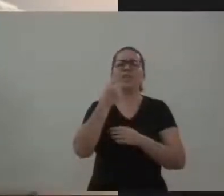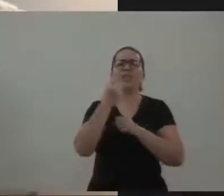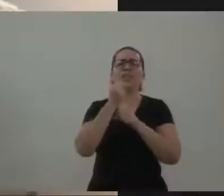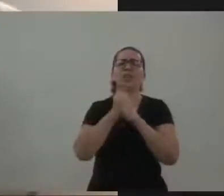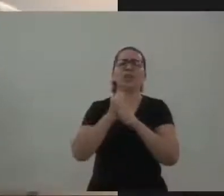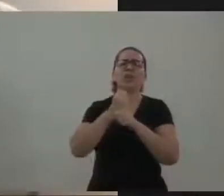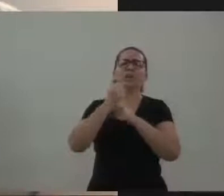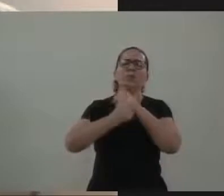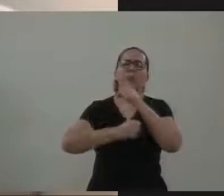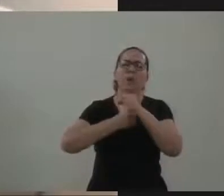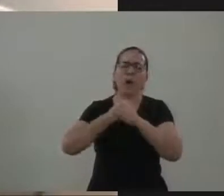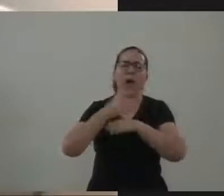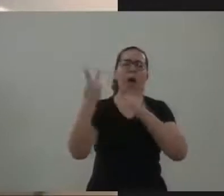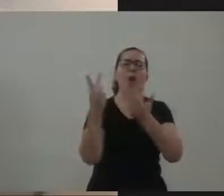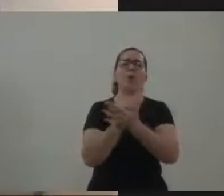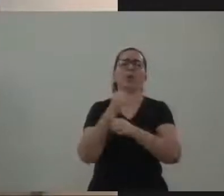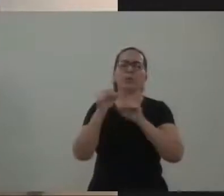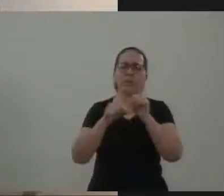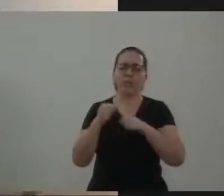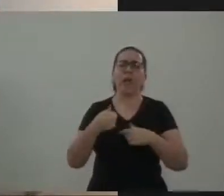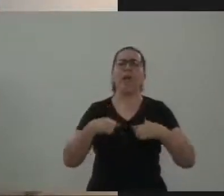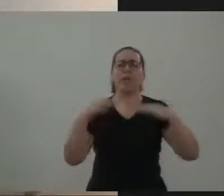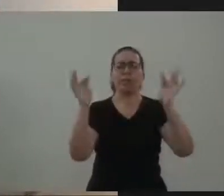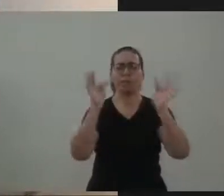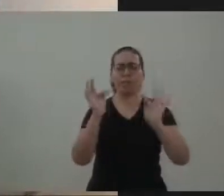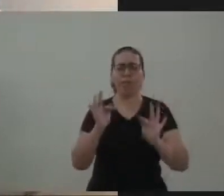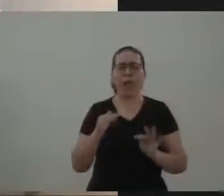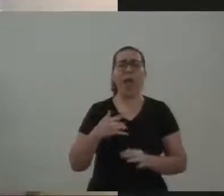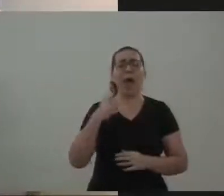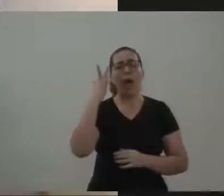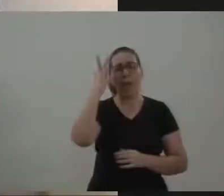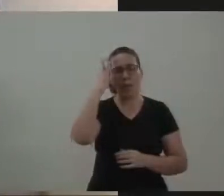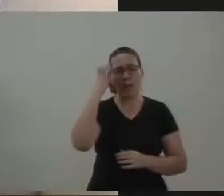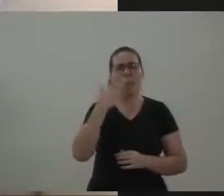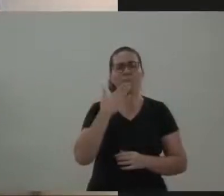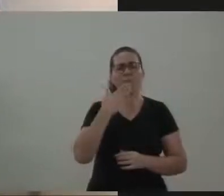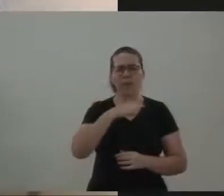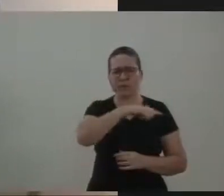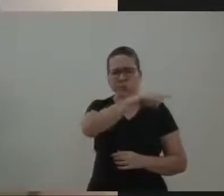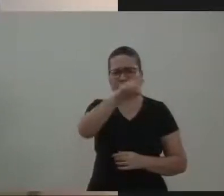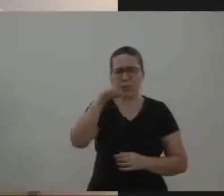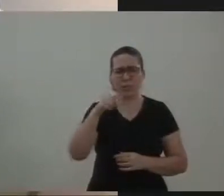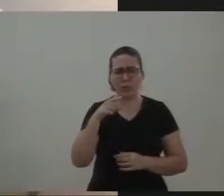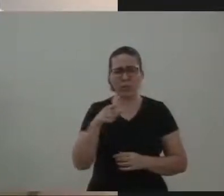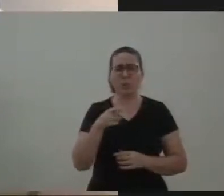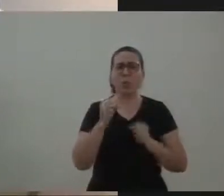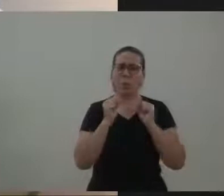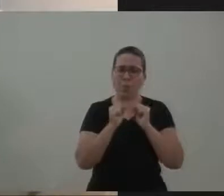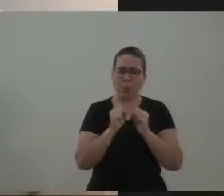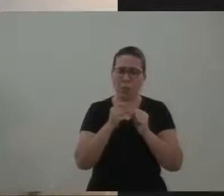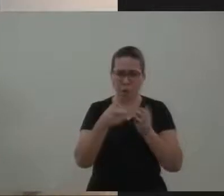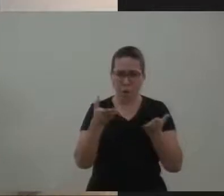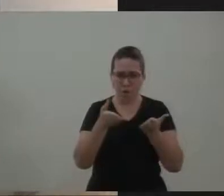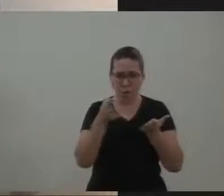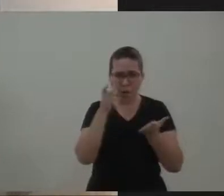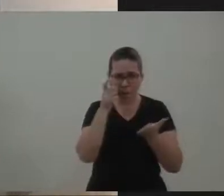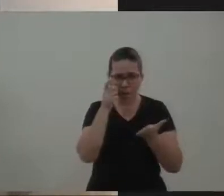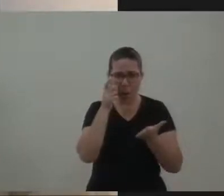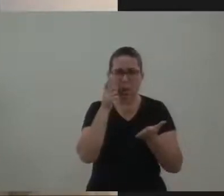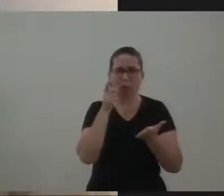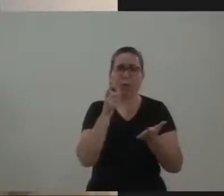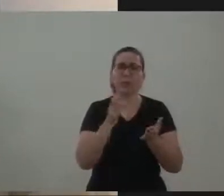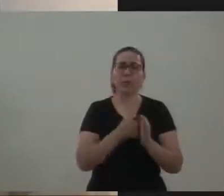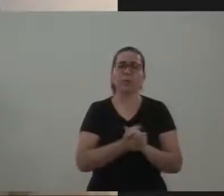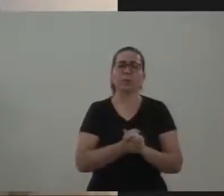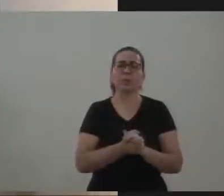tá? Então eu fico muito feliz, e amanhã eu peço a toda a população que está assistindo, tá?